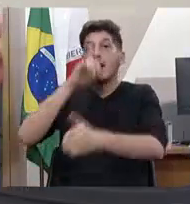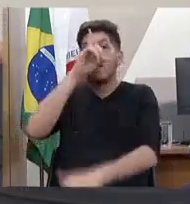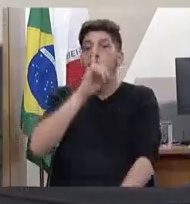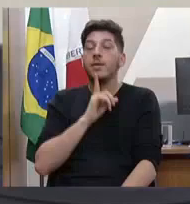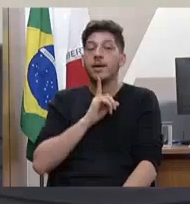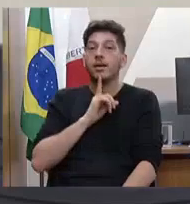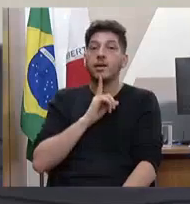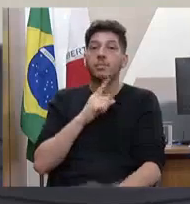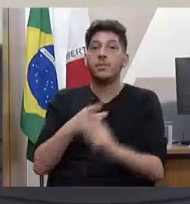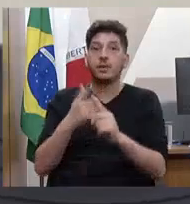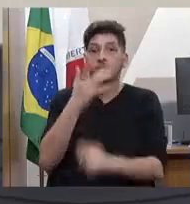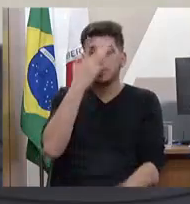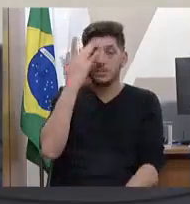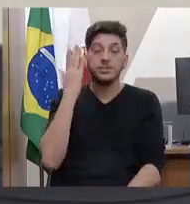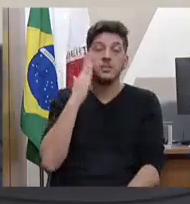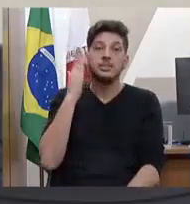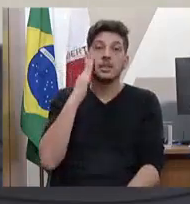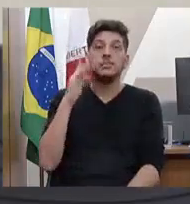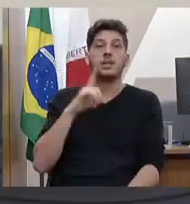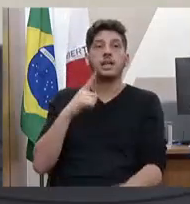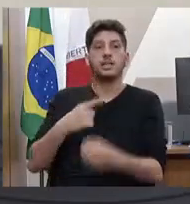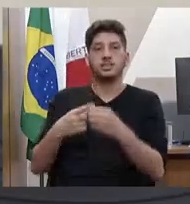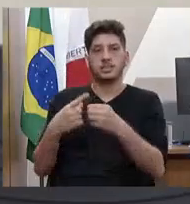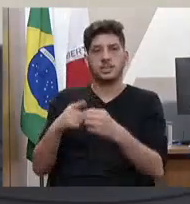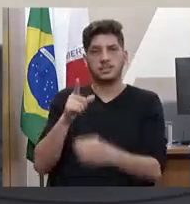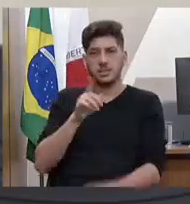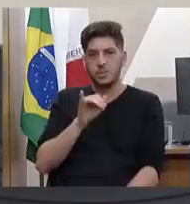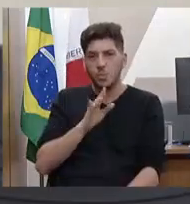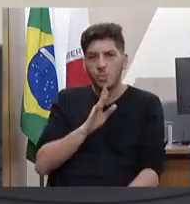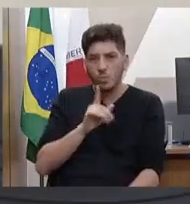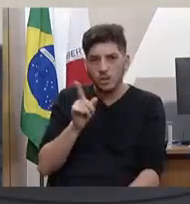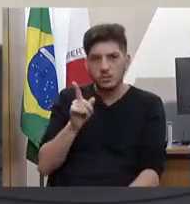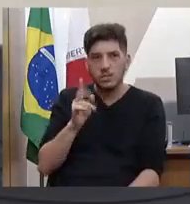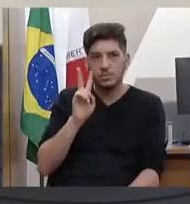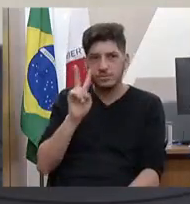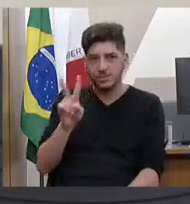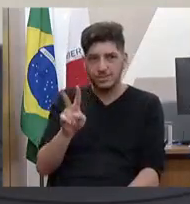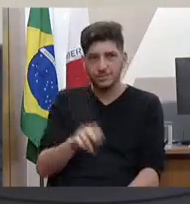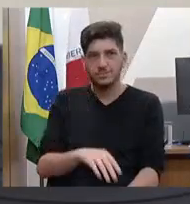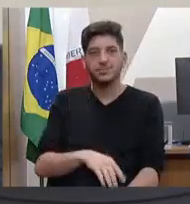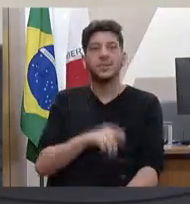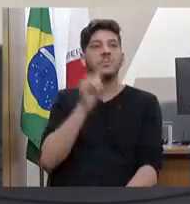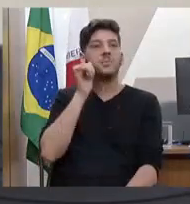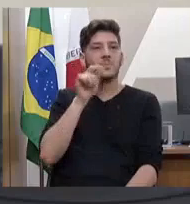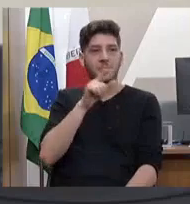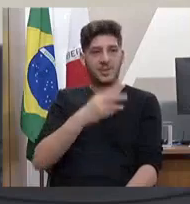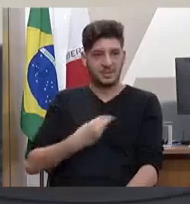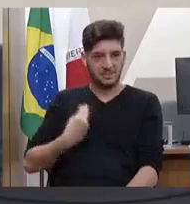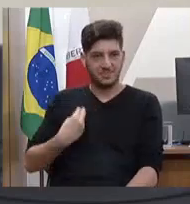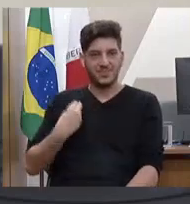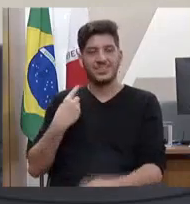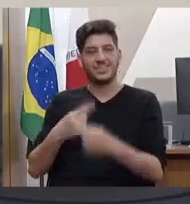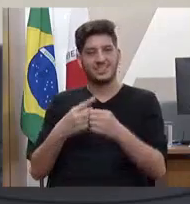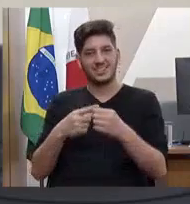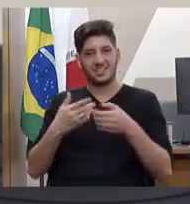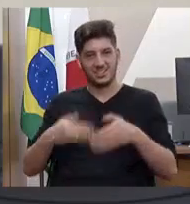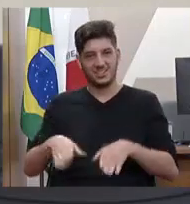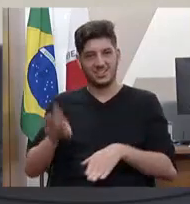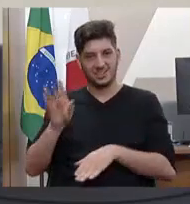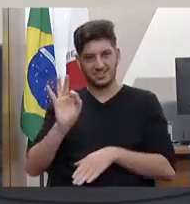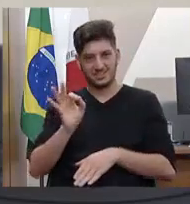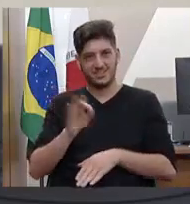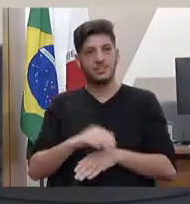para as pessoas saber tá lá na cidade quem conhece Barão de Cocais aqui sabe disso saia de lá né também né